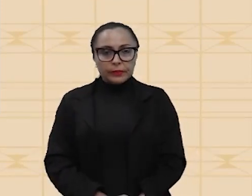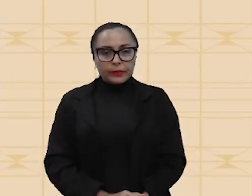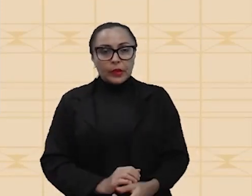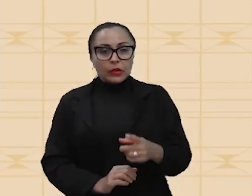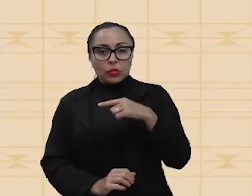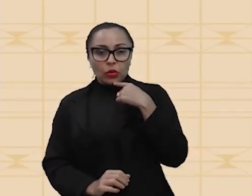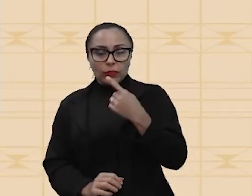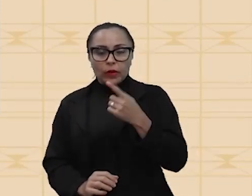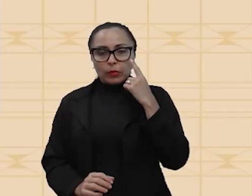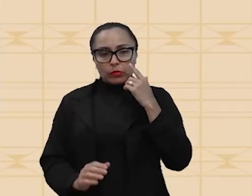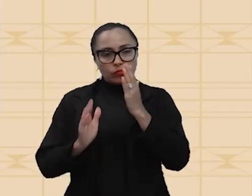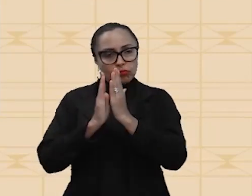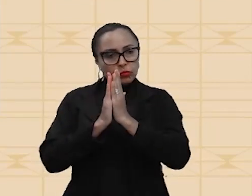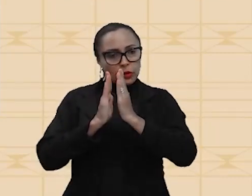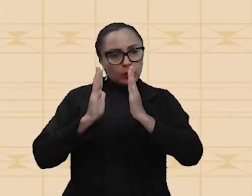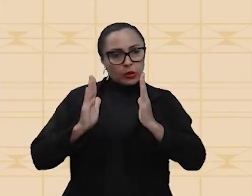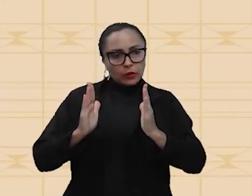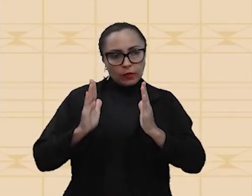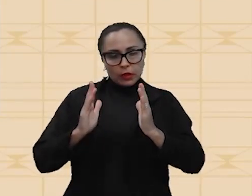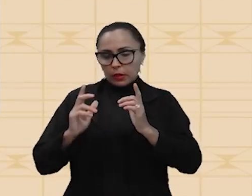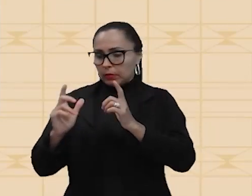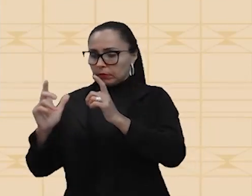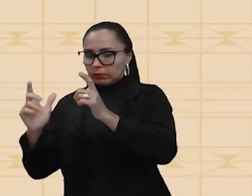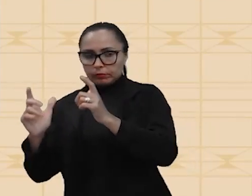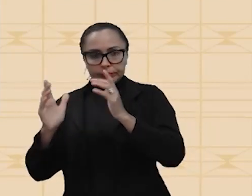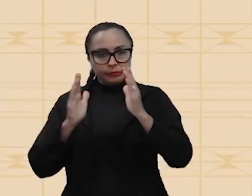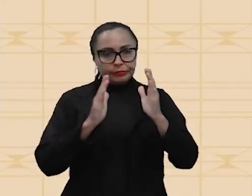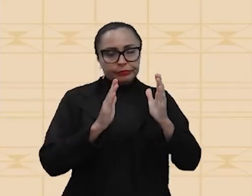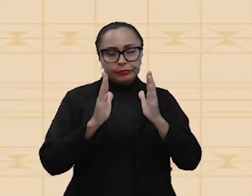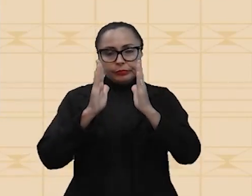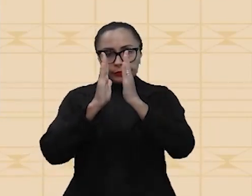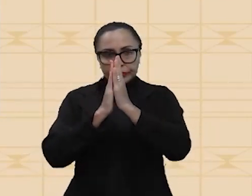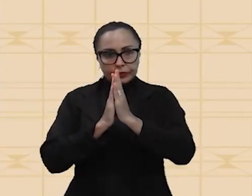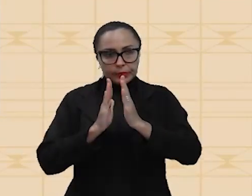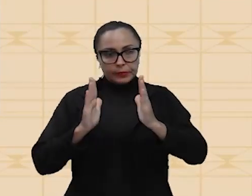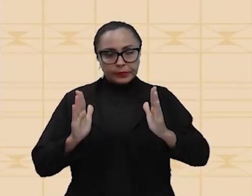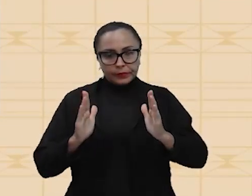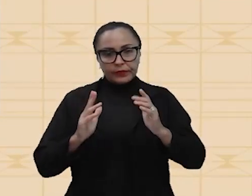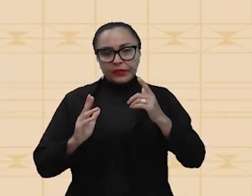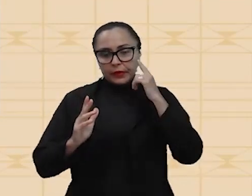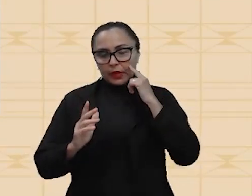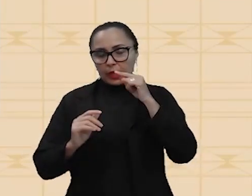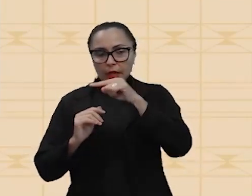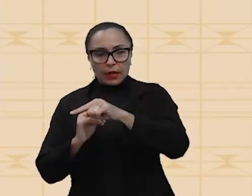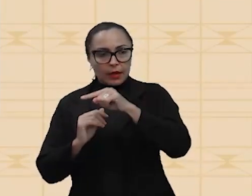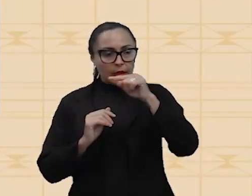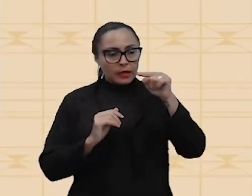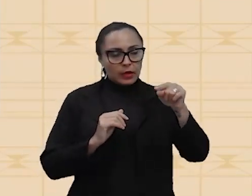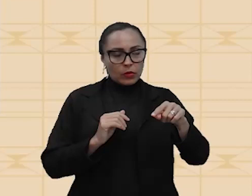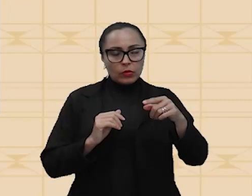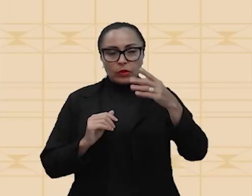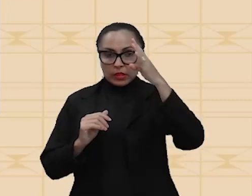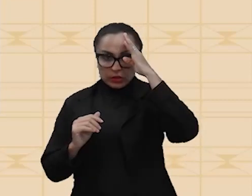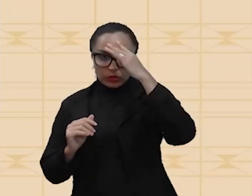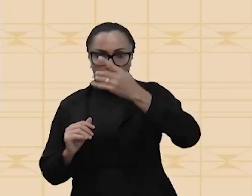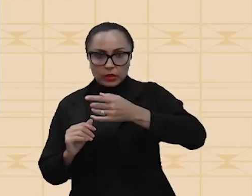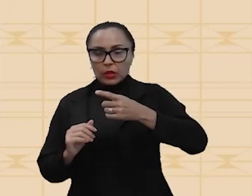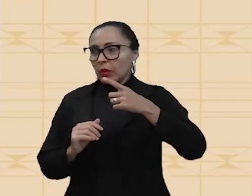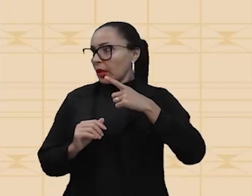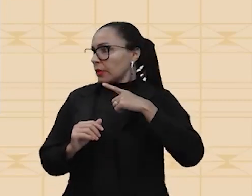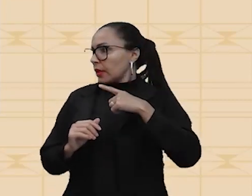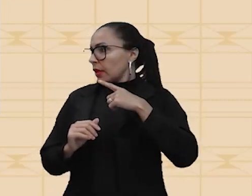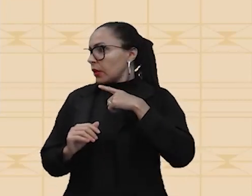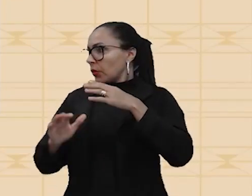pilha ao meio. E perceba que ao dividir a pilha ao meio, cada uma dessas soluções, ela tem um indicativo que está lá